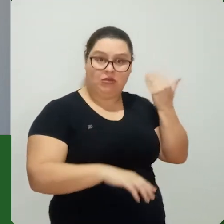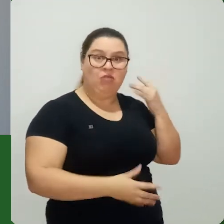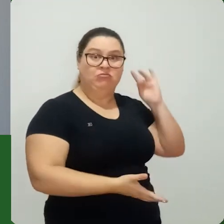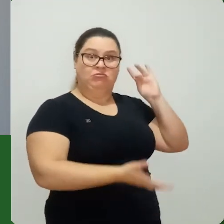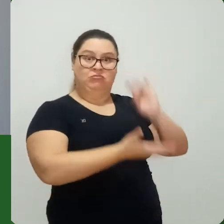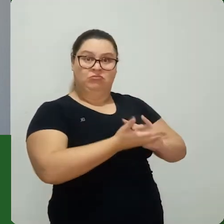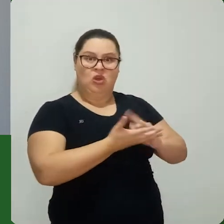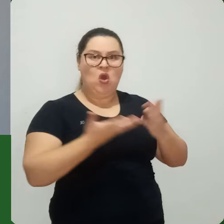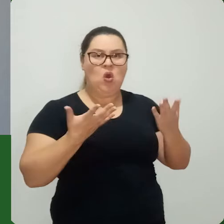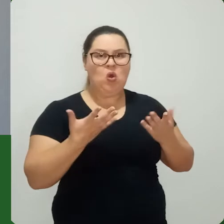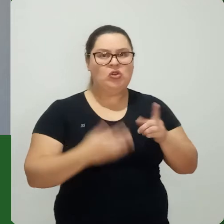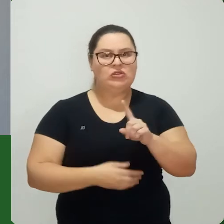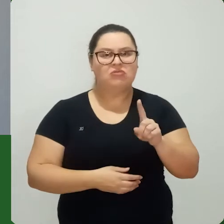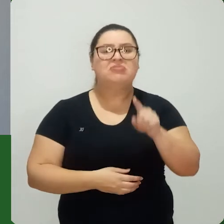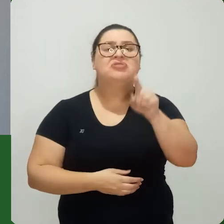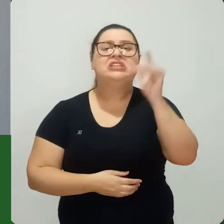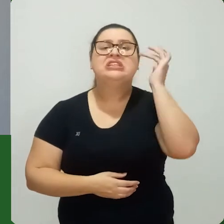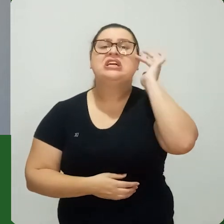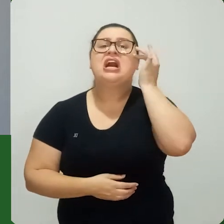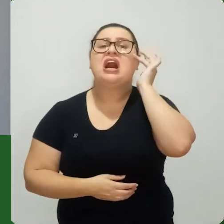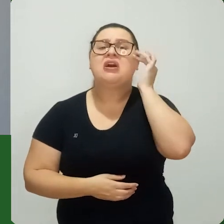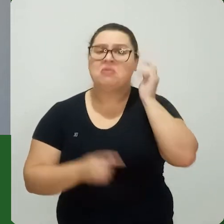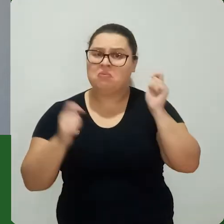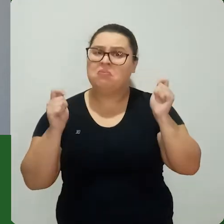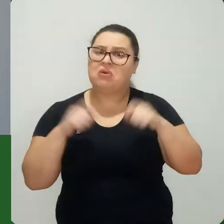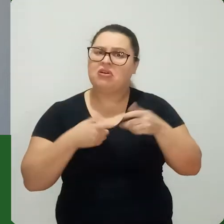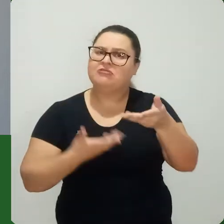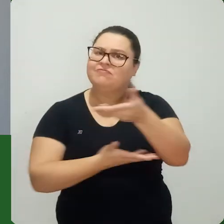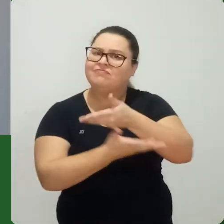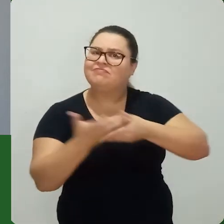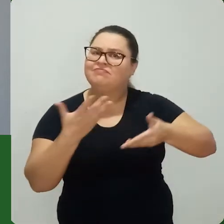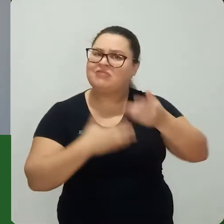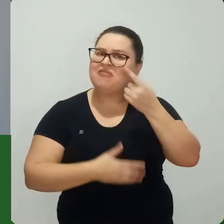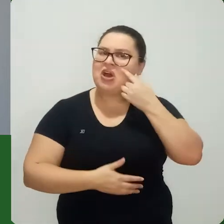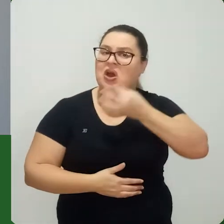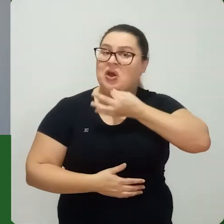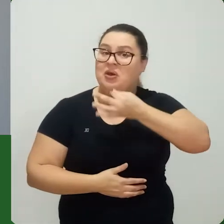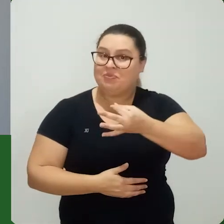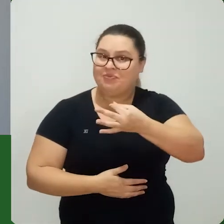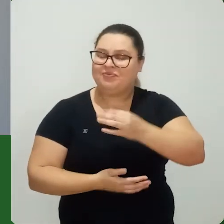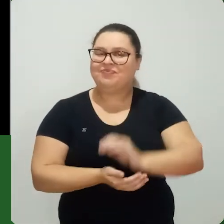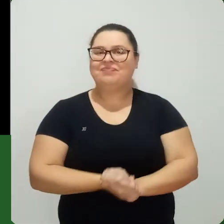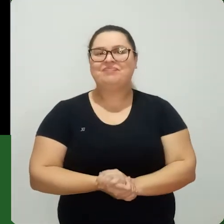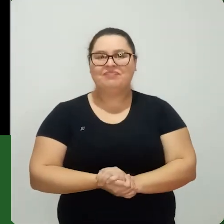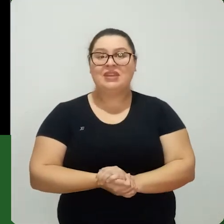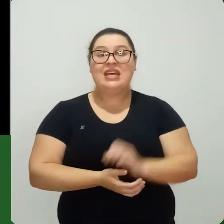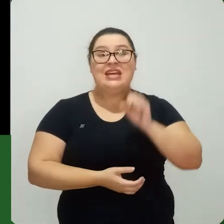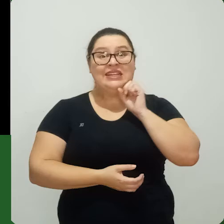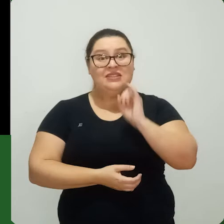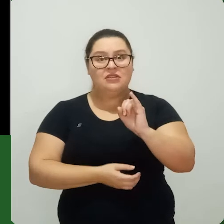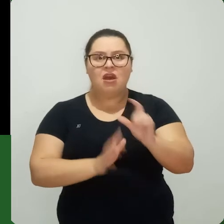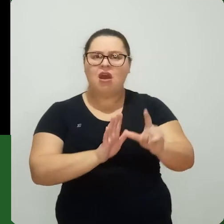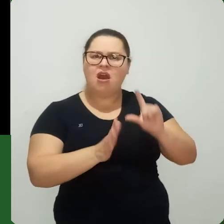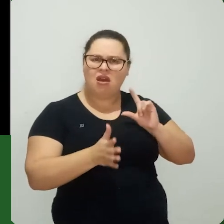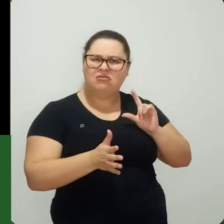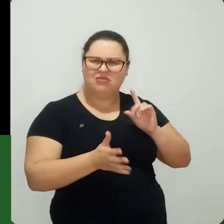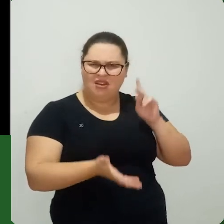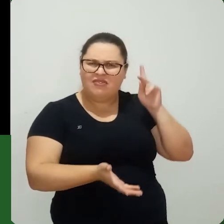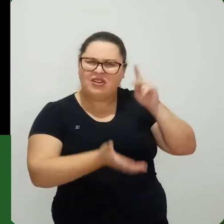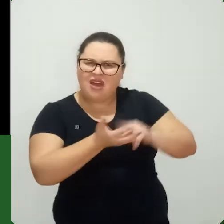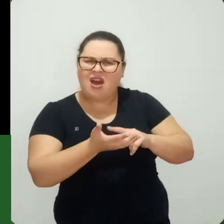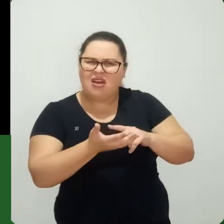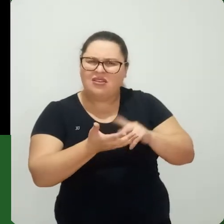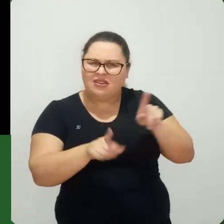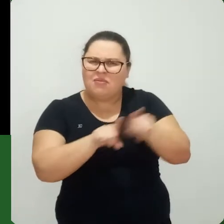colegas. E sobre antes, será que era verdade mesmo? Olha essa foto. Essa foto foi feita